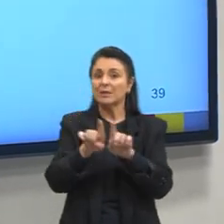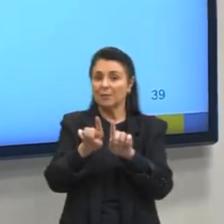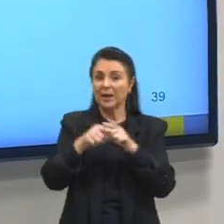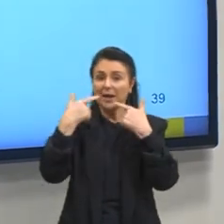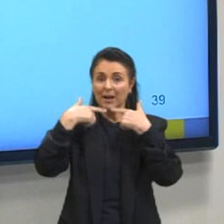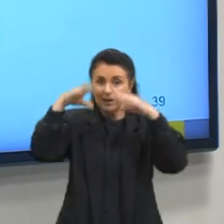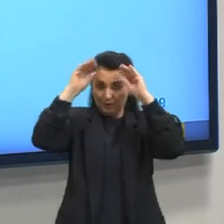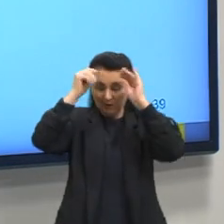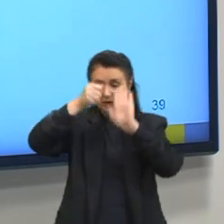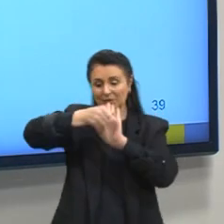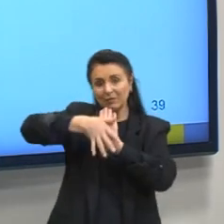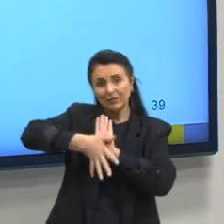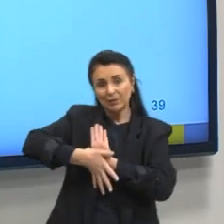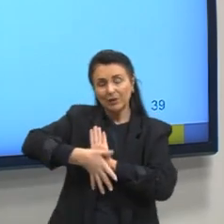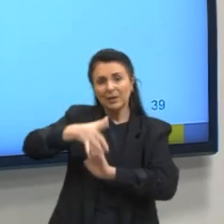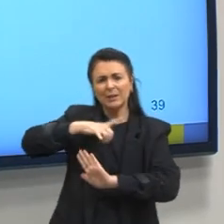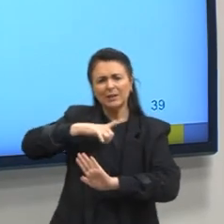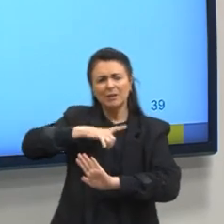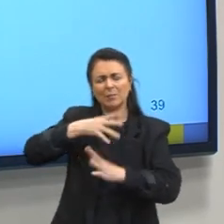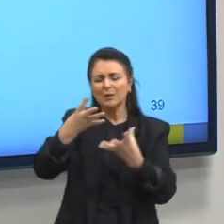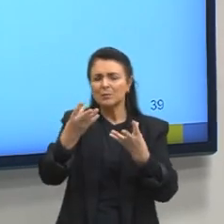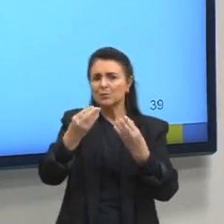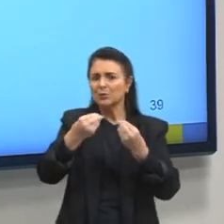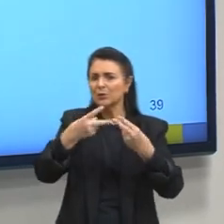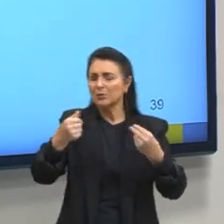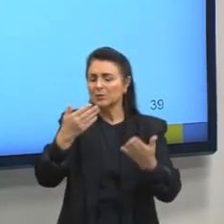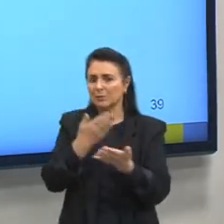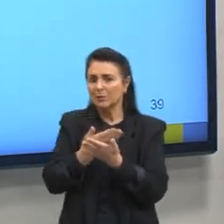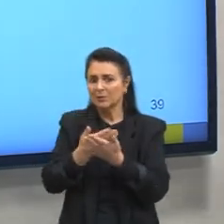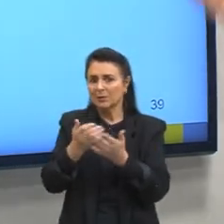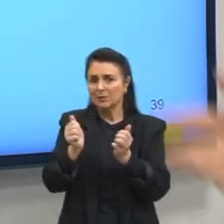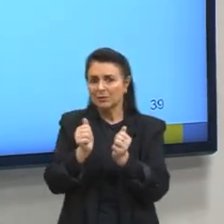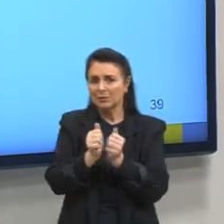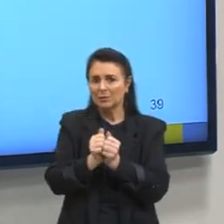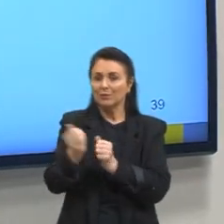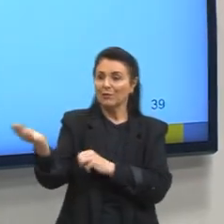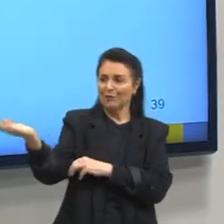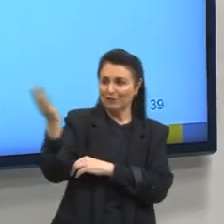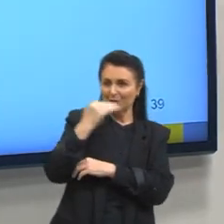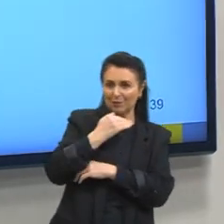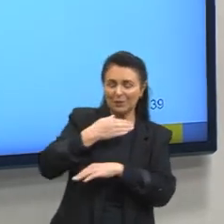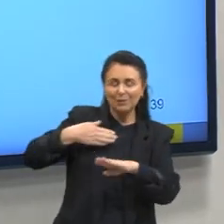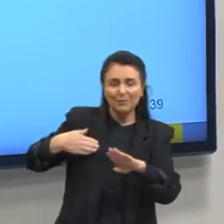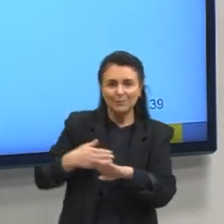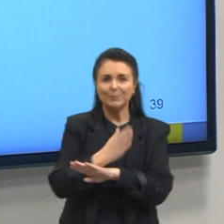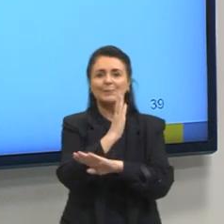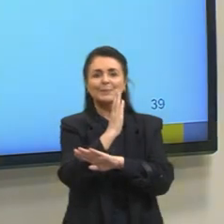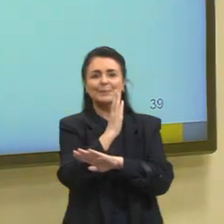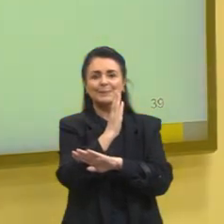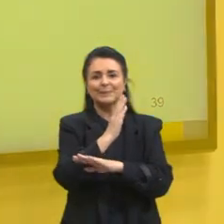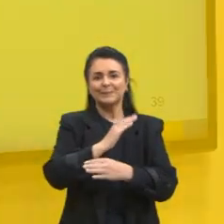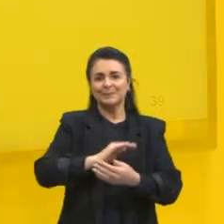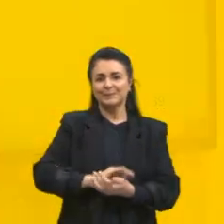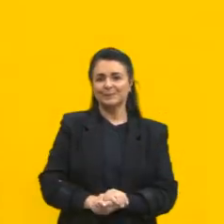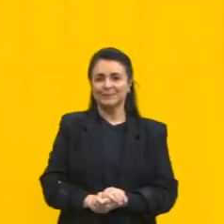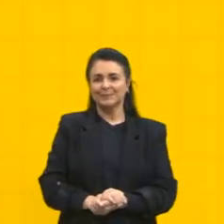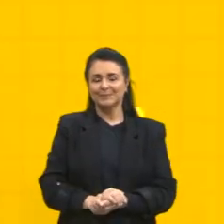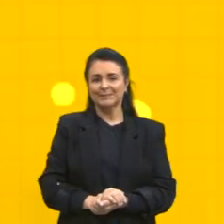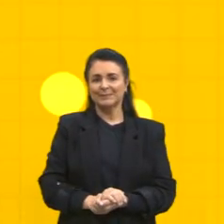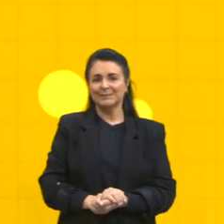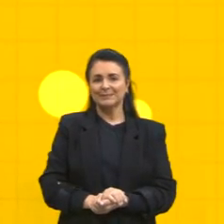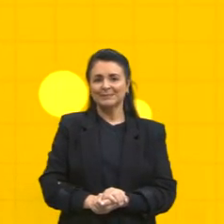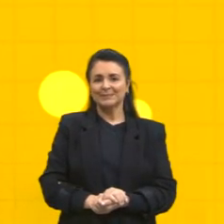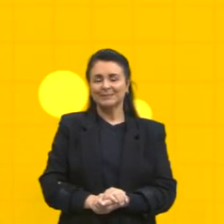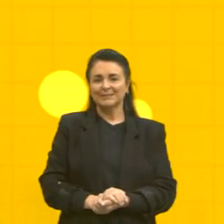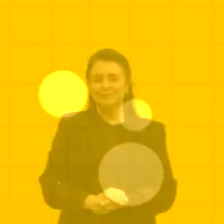figuras de linguagem e a gente tem mais um montão de coisa bacana para estudar vem comigo e para o seu passar E aí